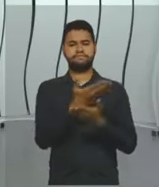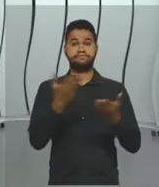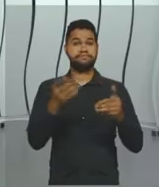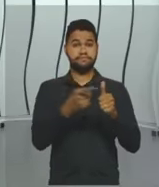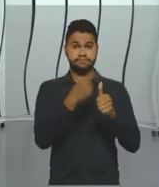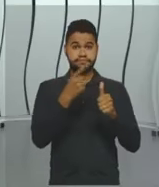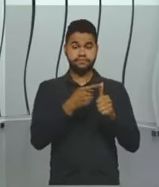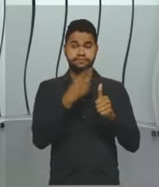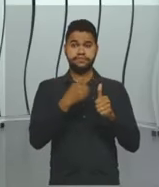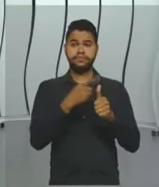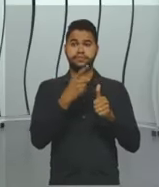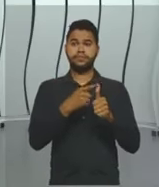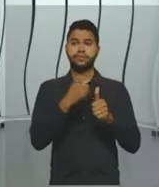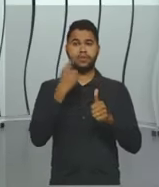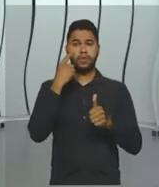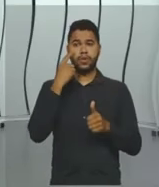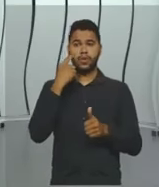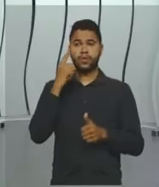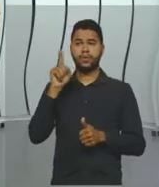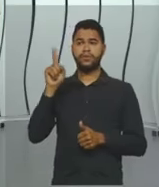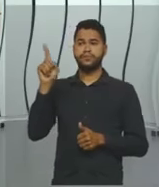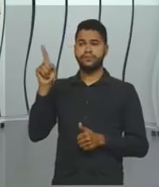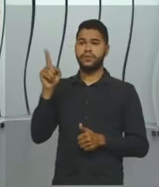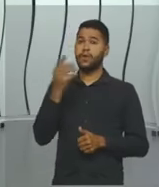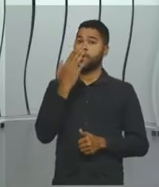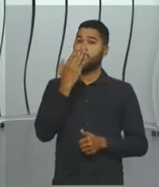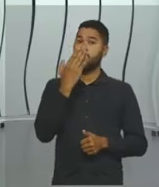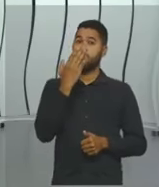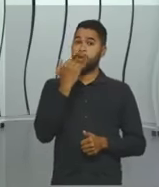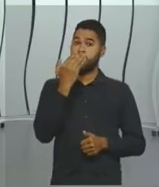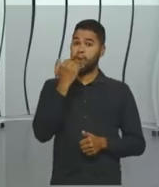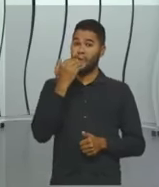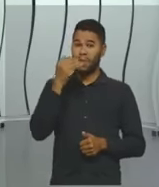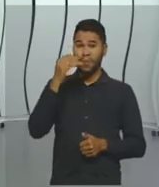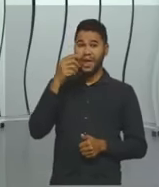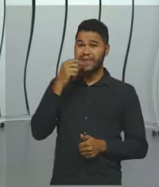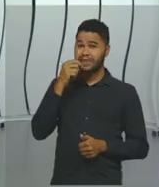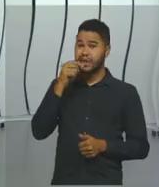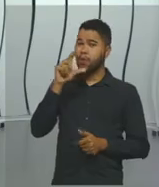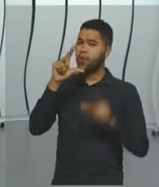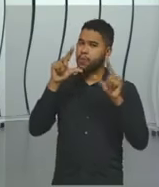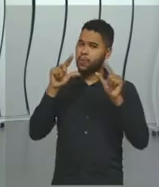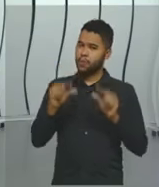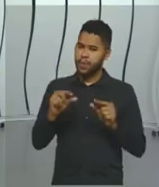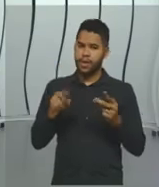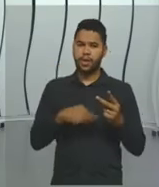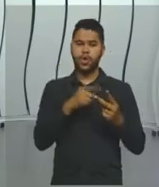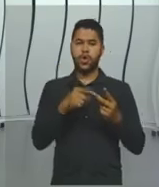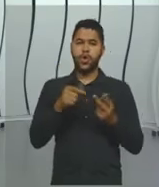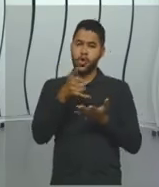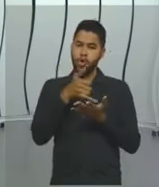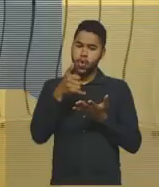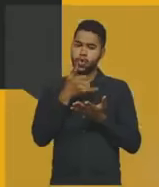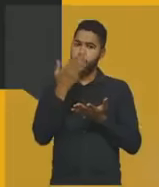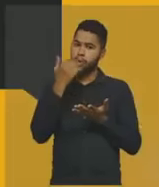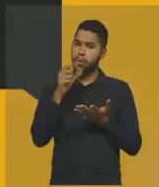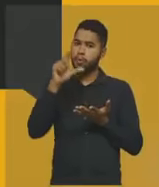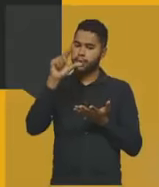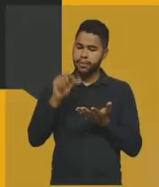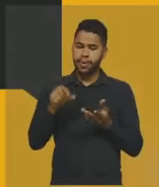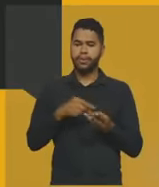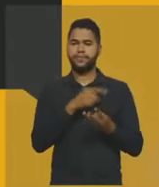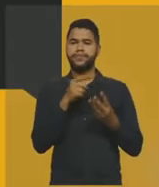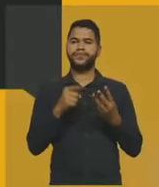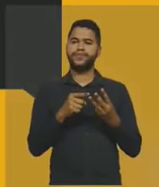dica, eat less salt, coma menos sal, eat less fat, coma menos gordura, cut out